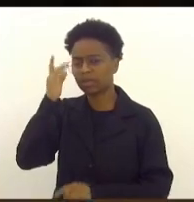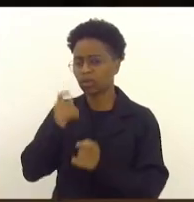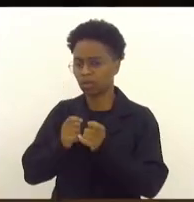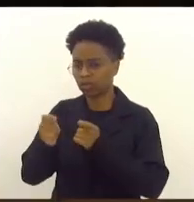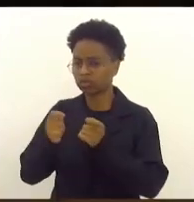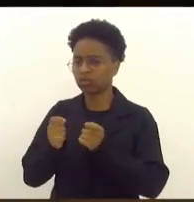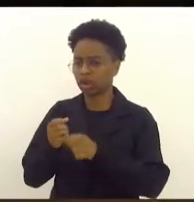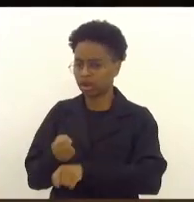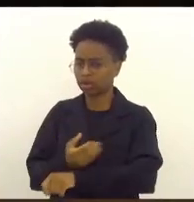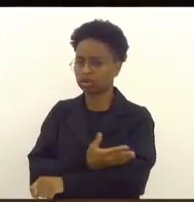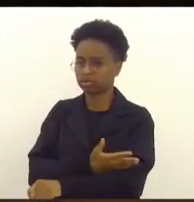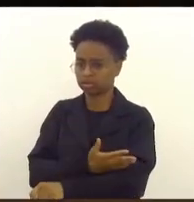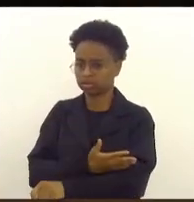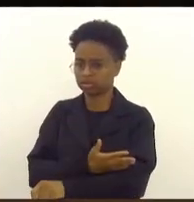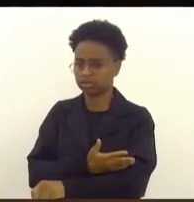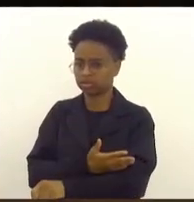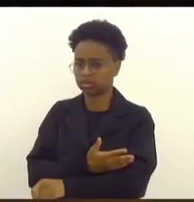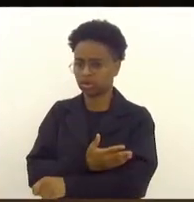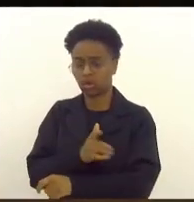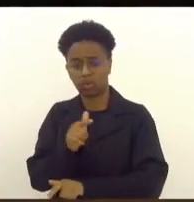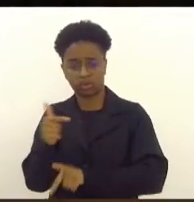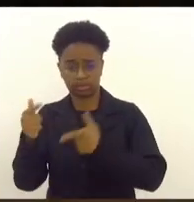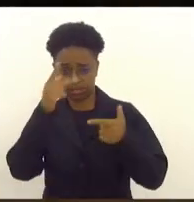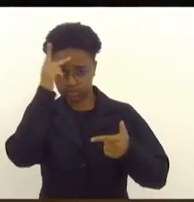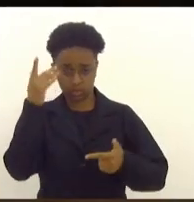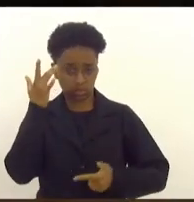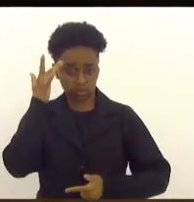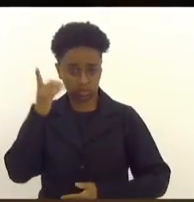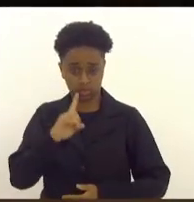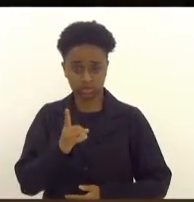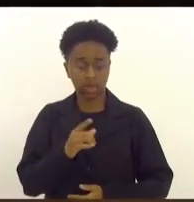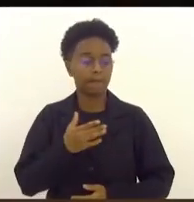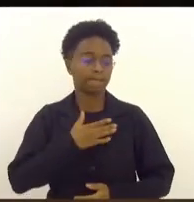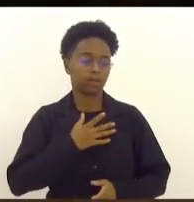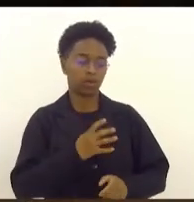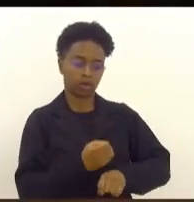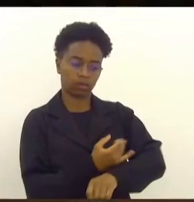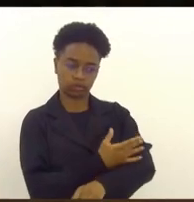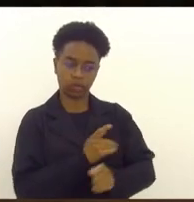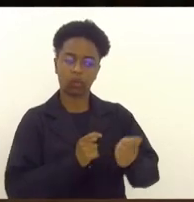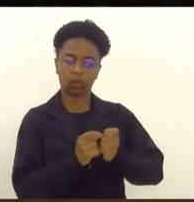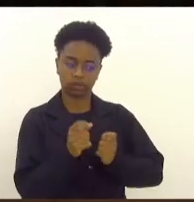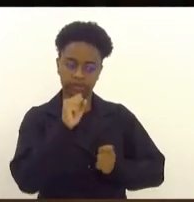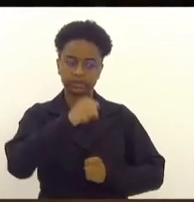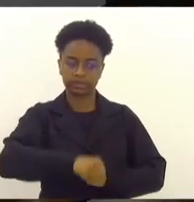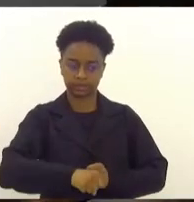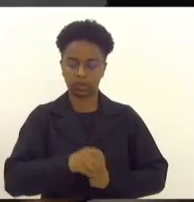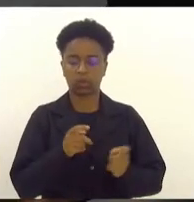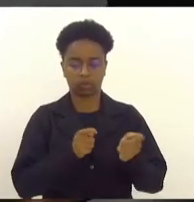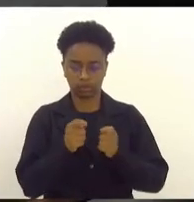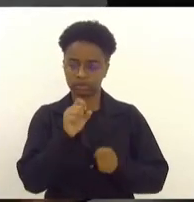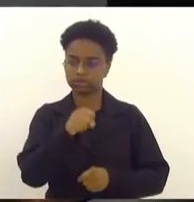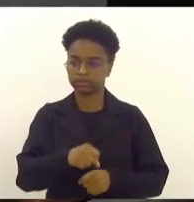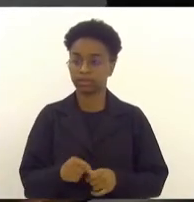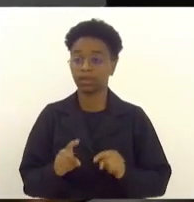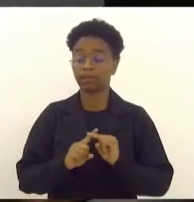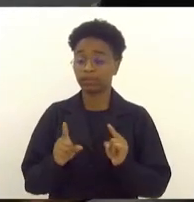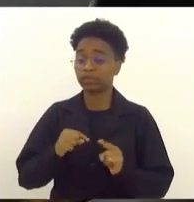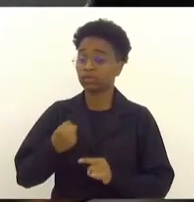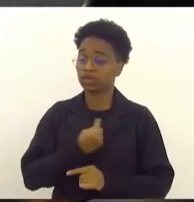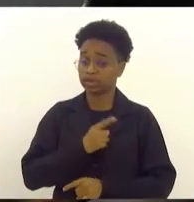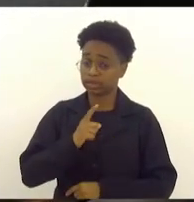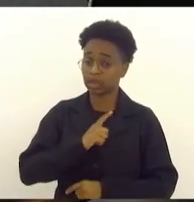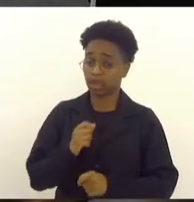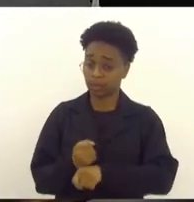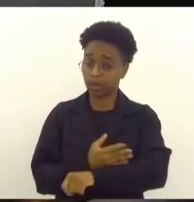sua emocional tem muitos que não sabe eu emocional ele tá sob controle emocional nós temos emocional